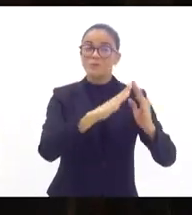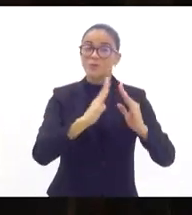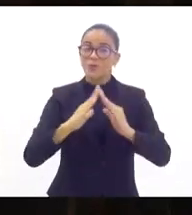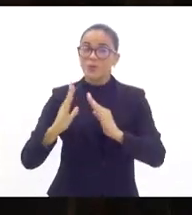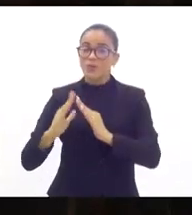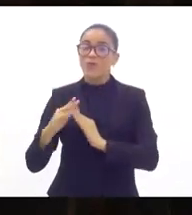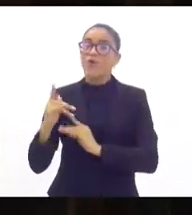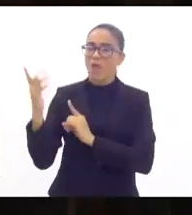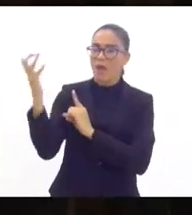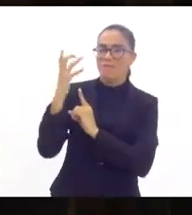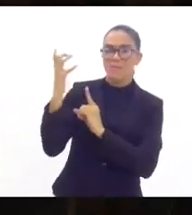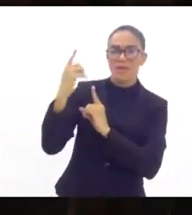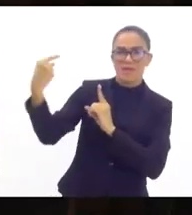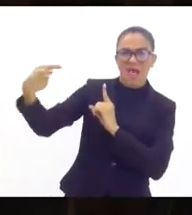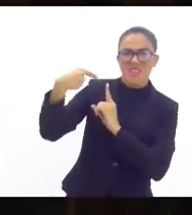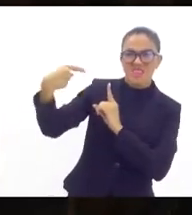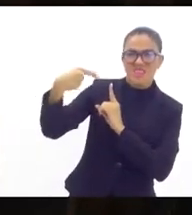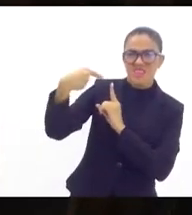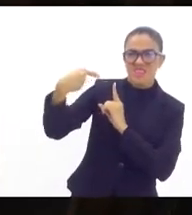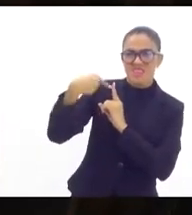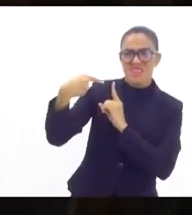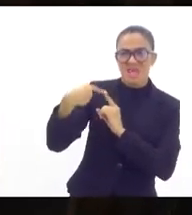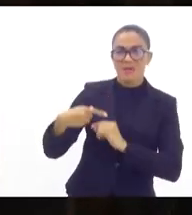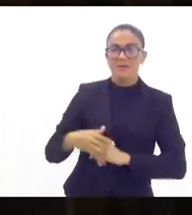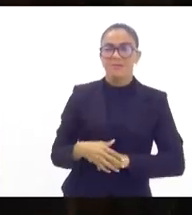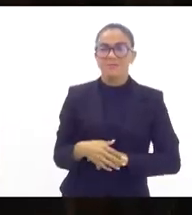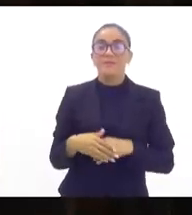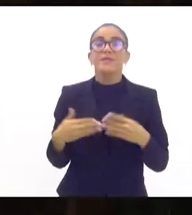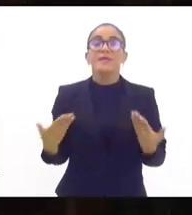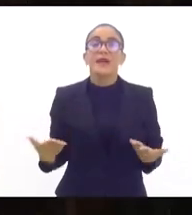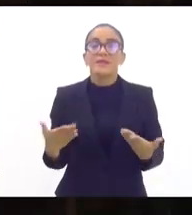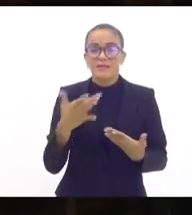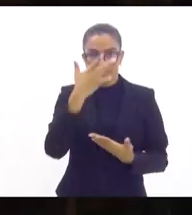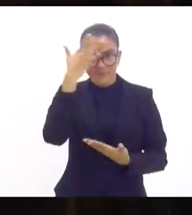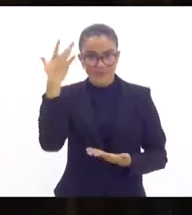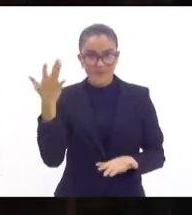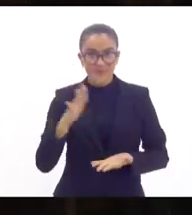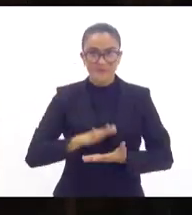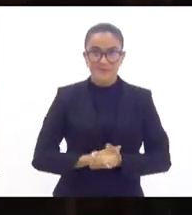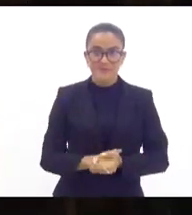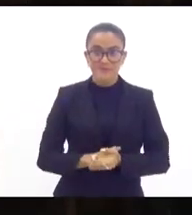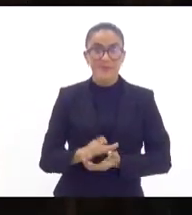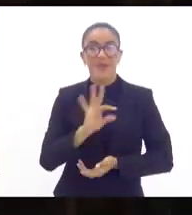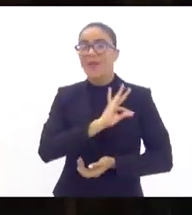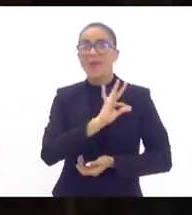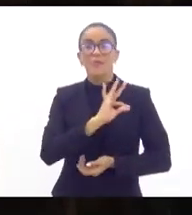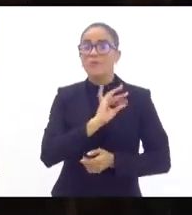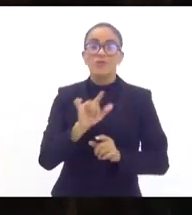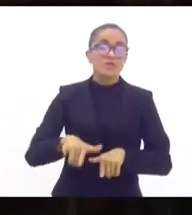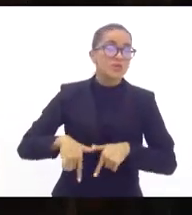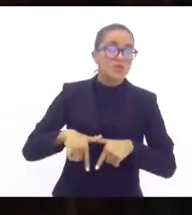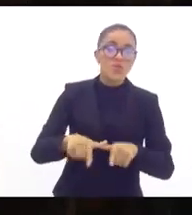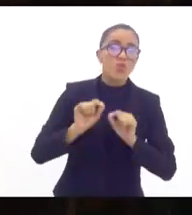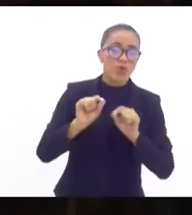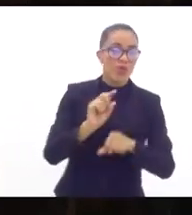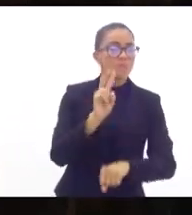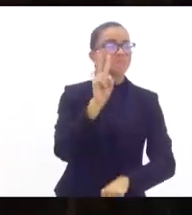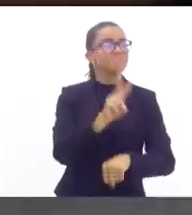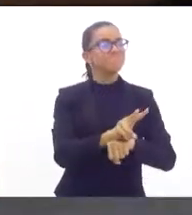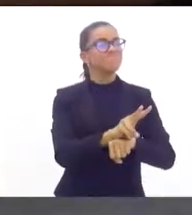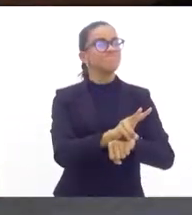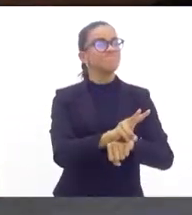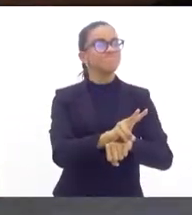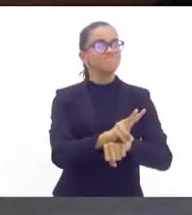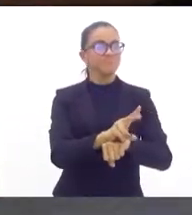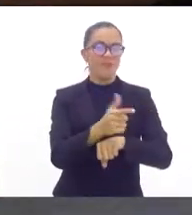foram ameaçados e cadê alguém a polícia vai fazer o quê ficar de guarda vigilância